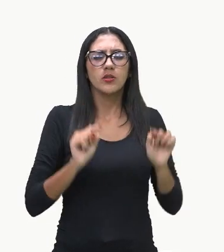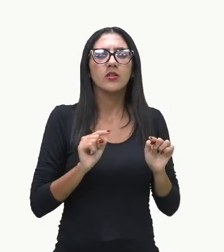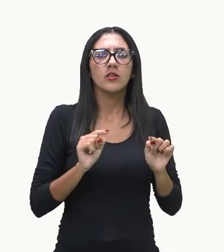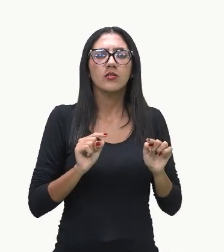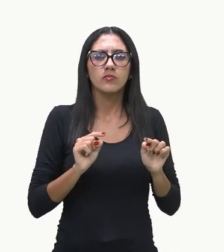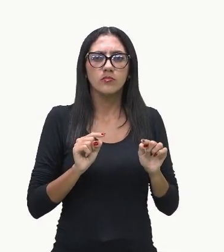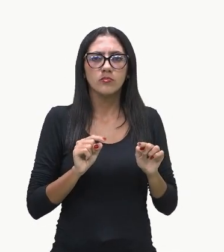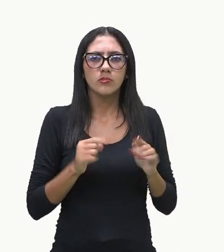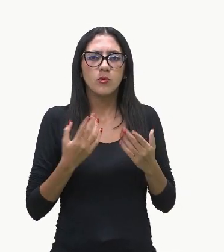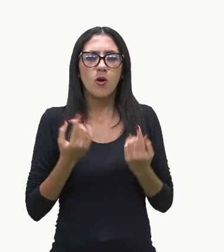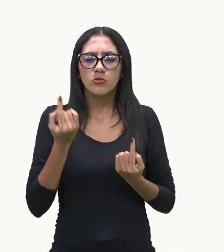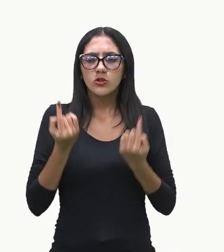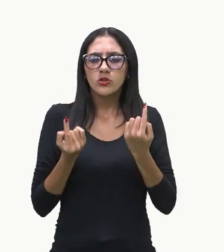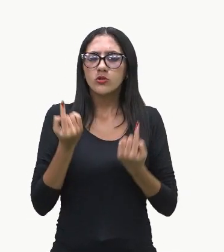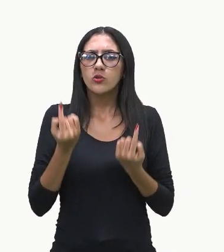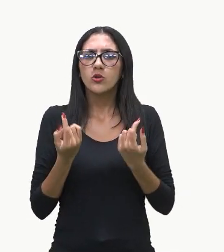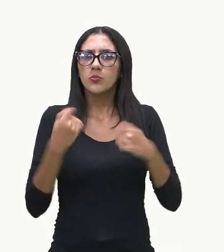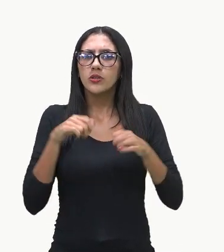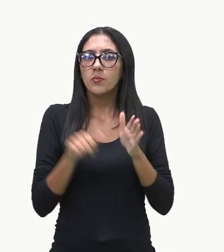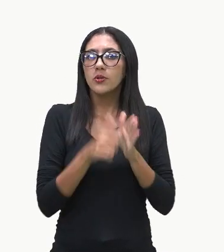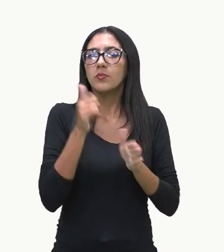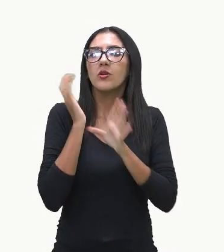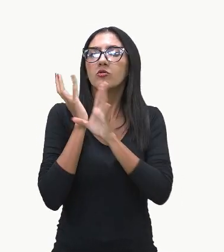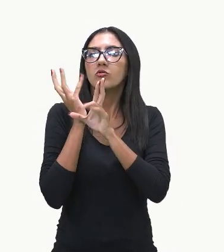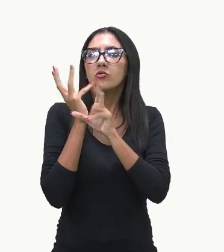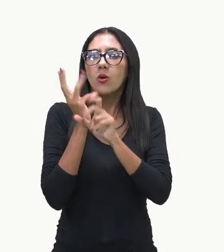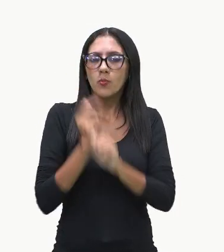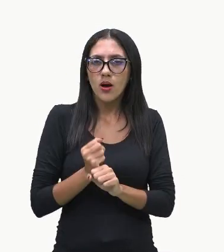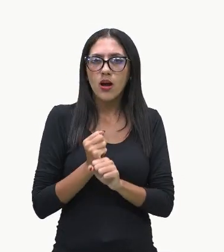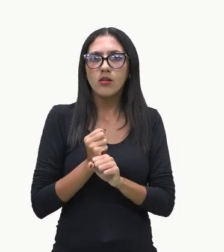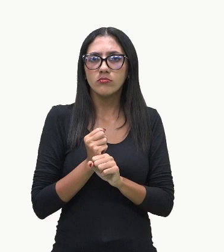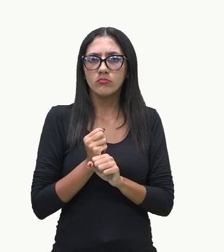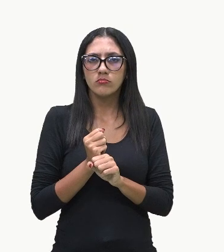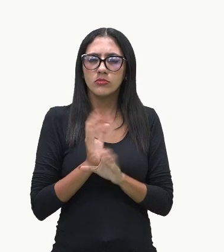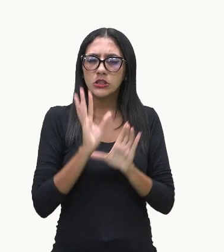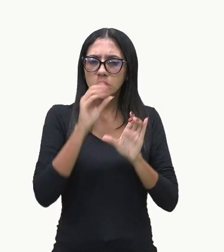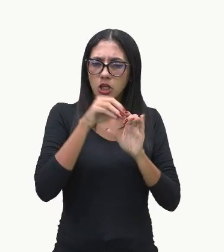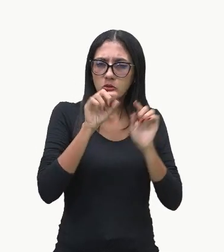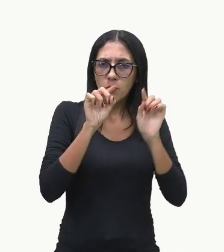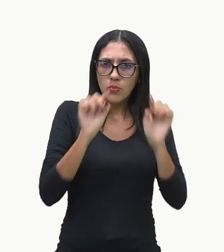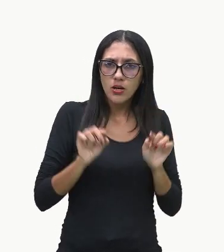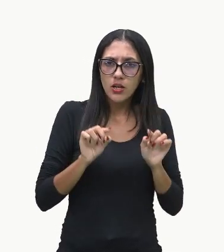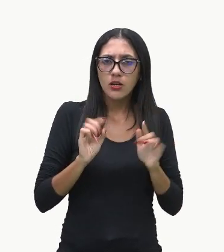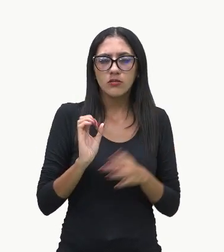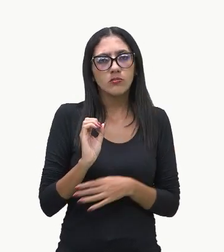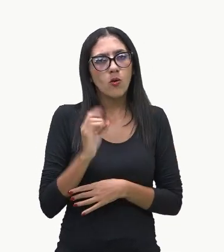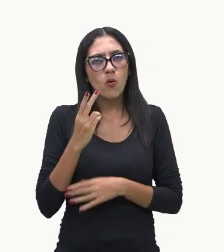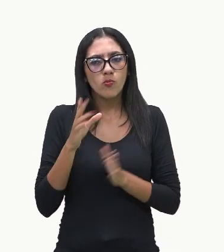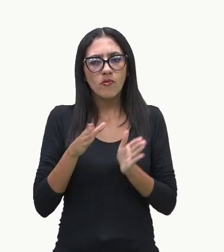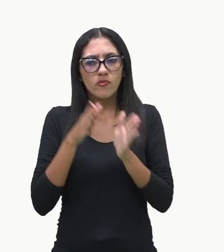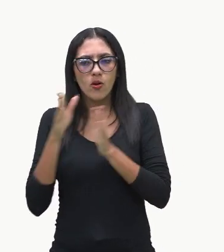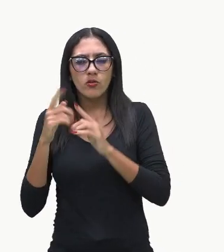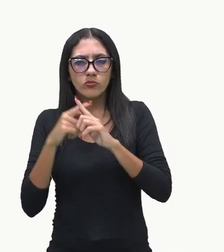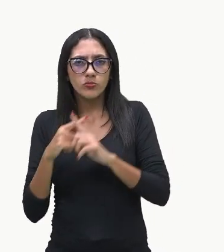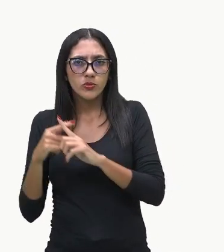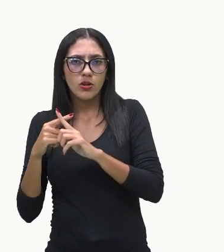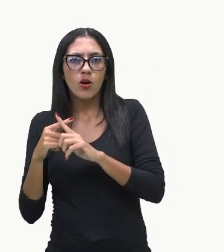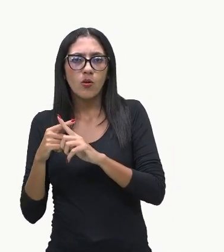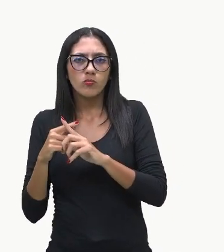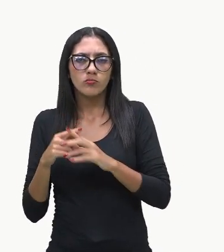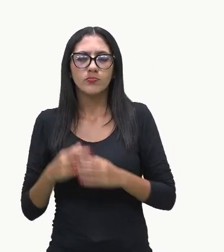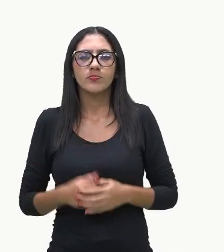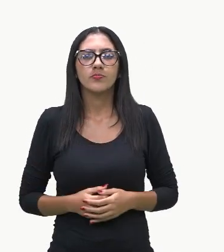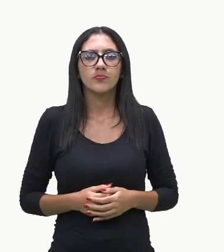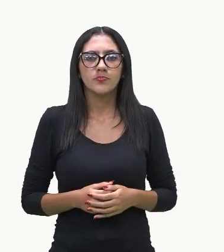eu tenho que resolver primeiro? A operação que vem dentro do parêntese ou a multiplicação? Você tem que resolver